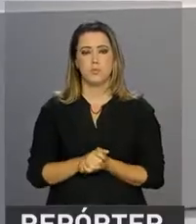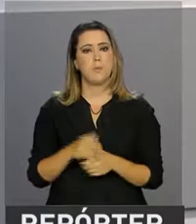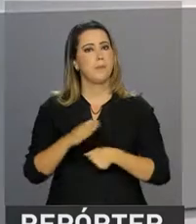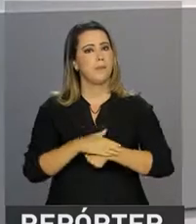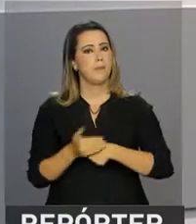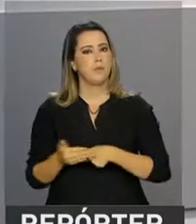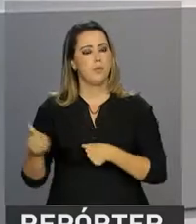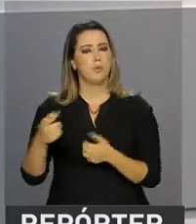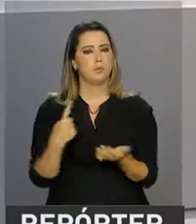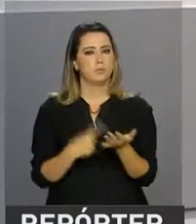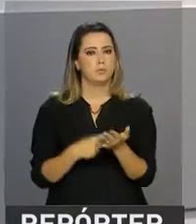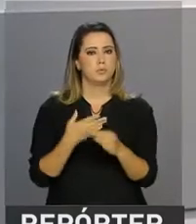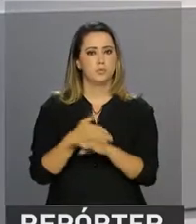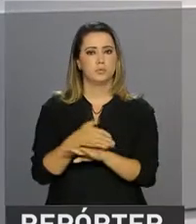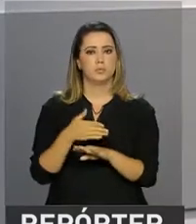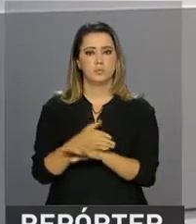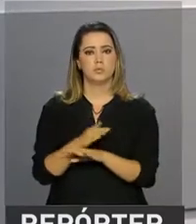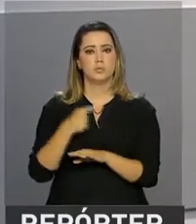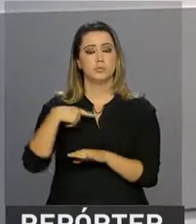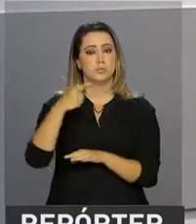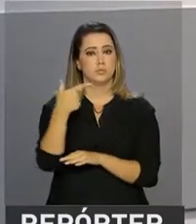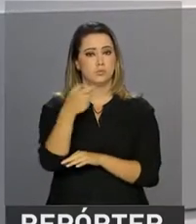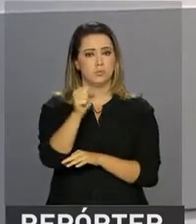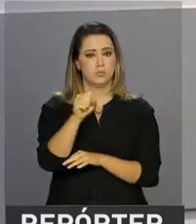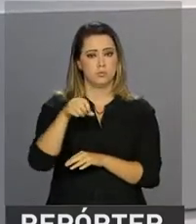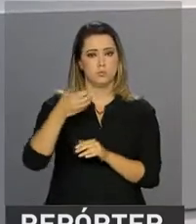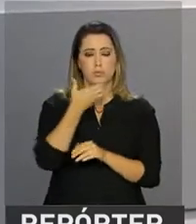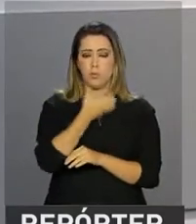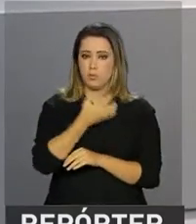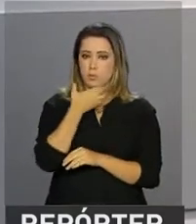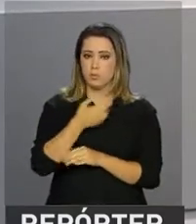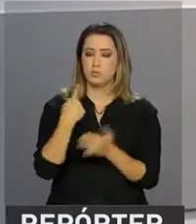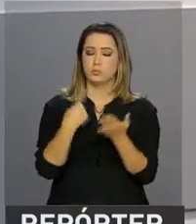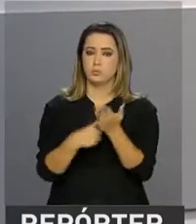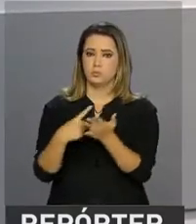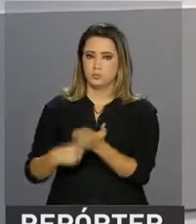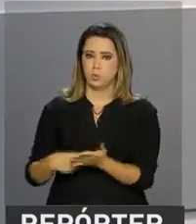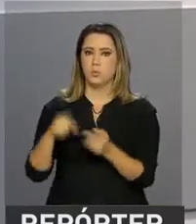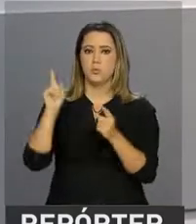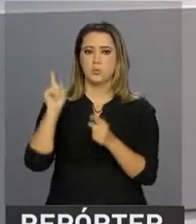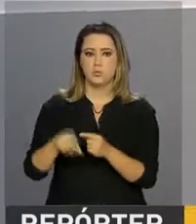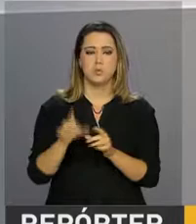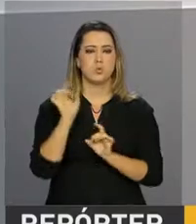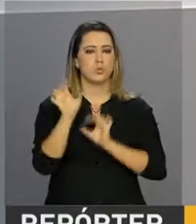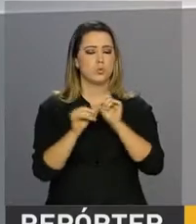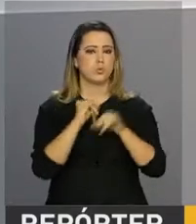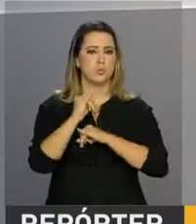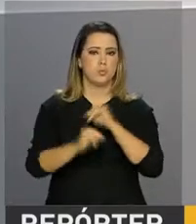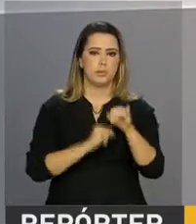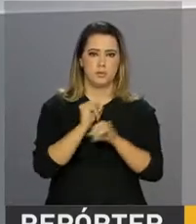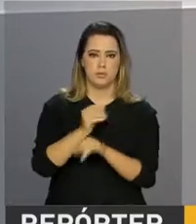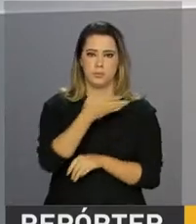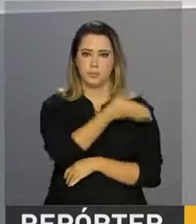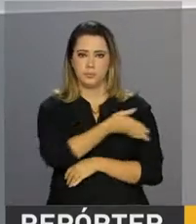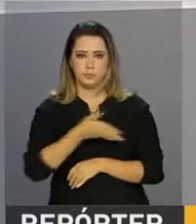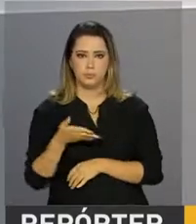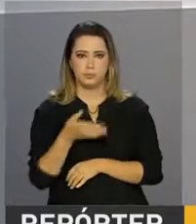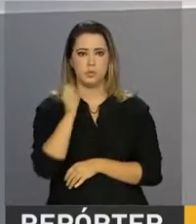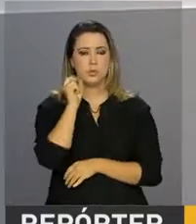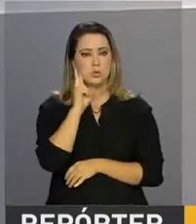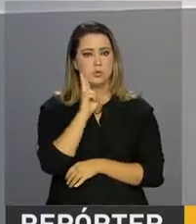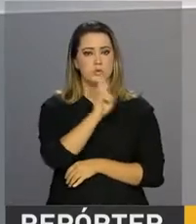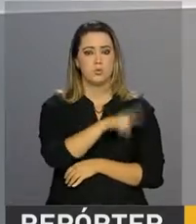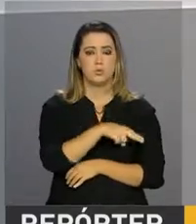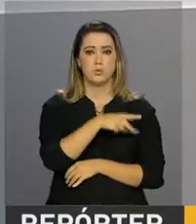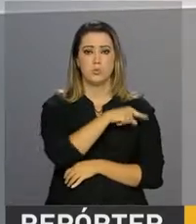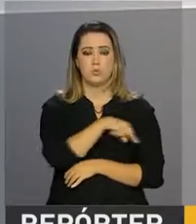prazo para agendar a entrada no supersimples é 28 de dezembro ea adesão deve ser feita exclusivamente pela internet basta